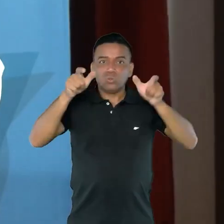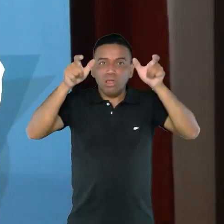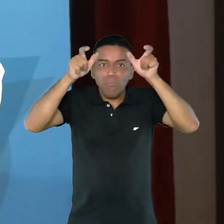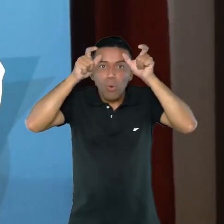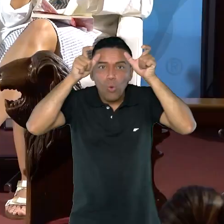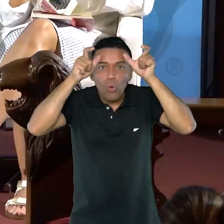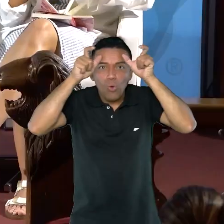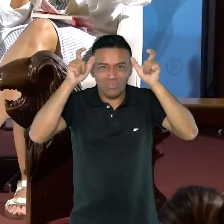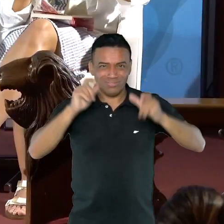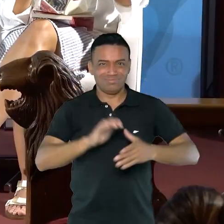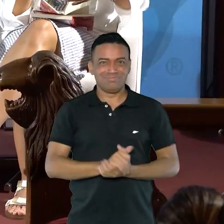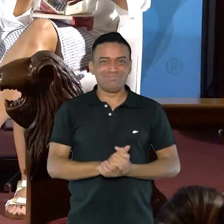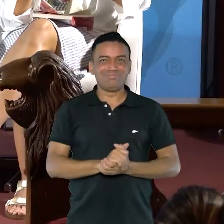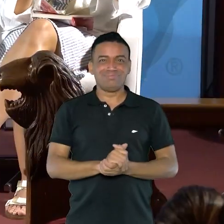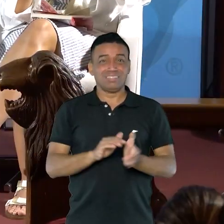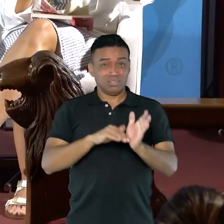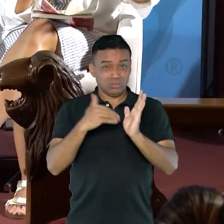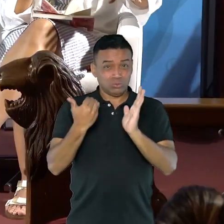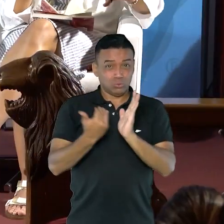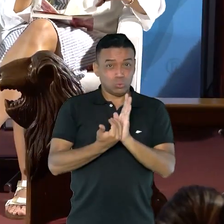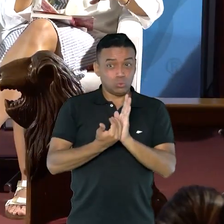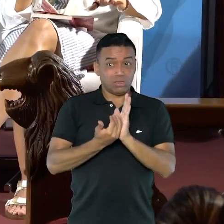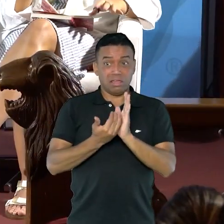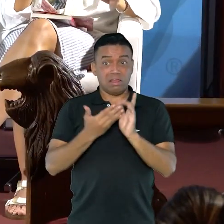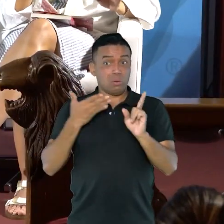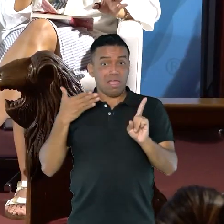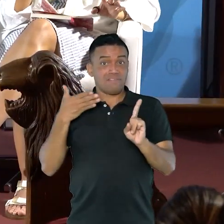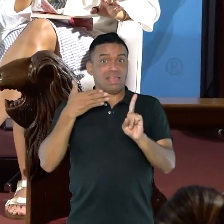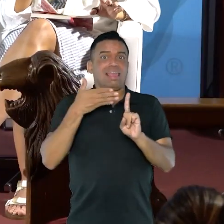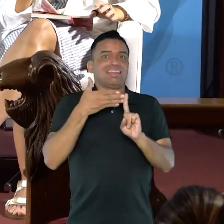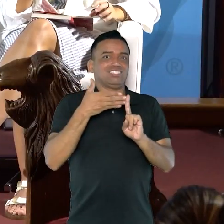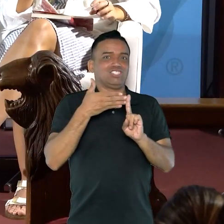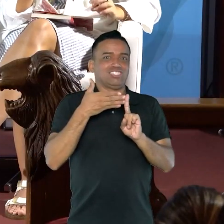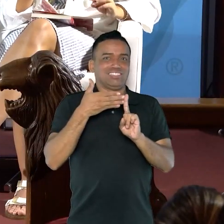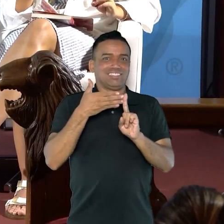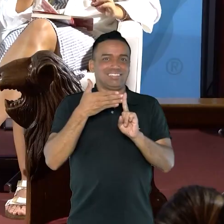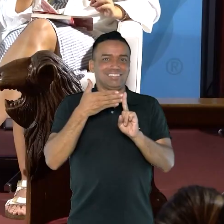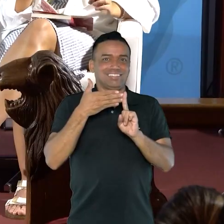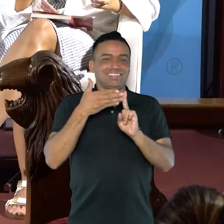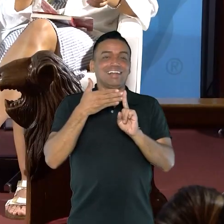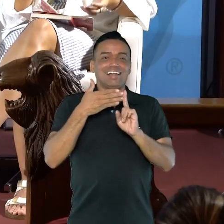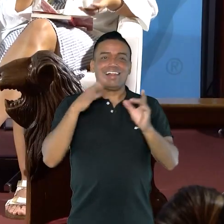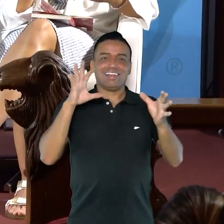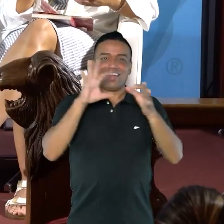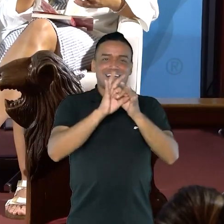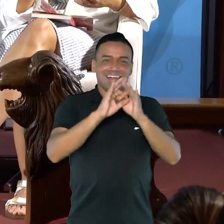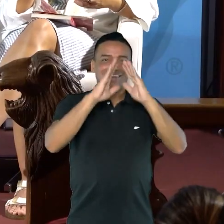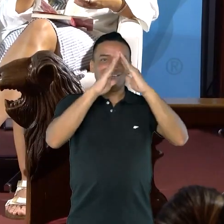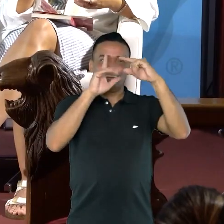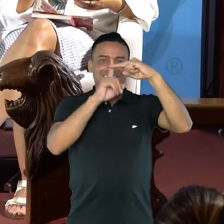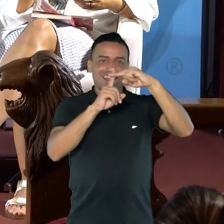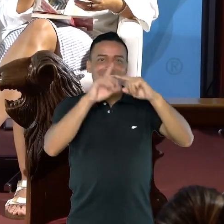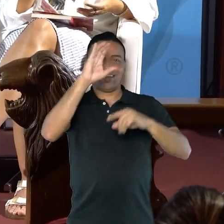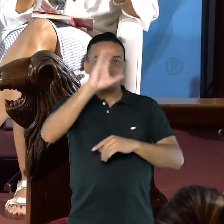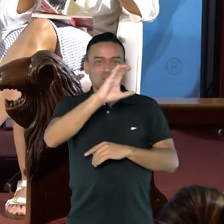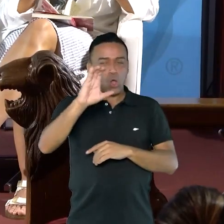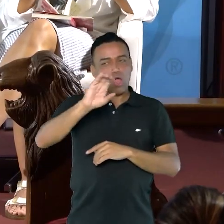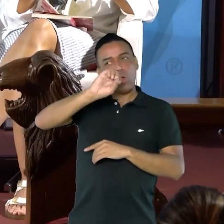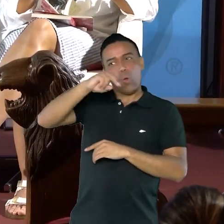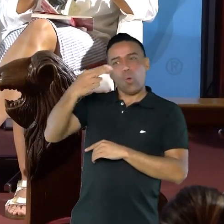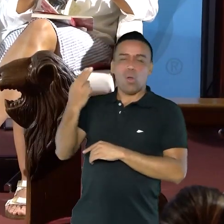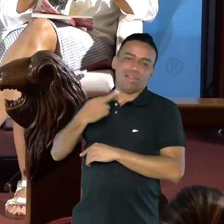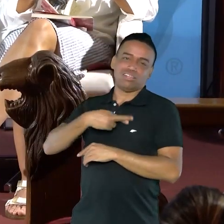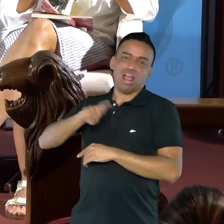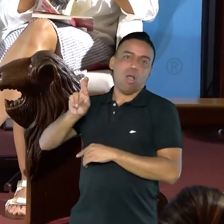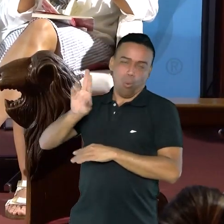não é autorreferente é do demônio, é dessa ordem, né? Só que daí eles começaram a tomar